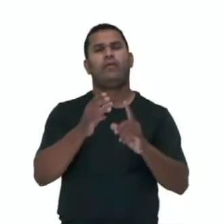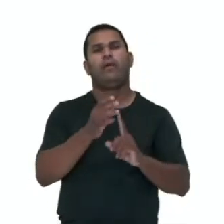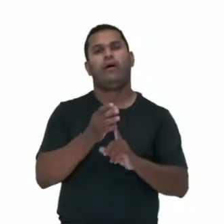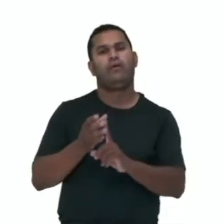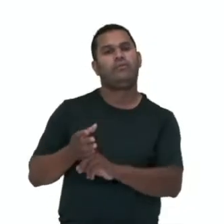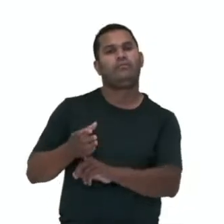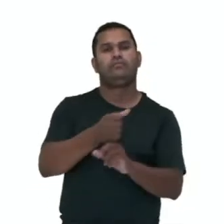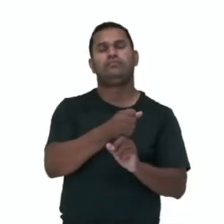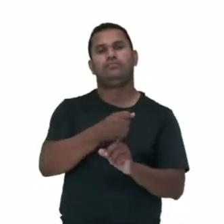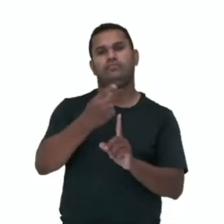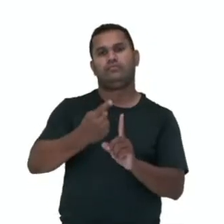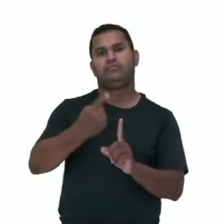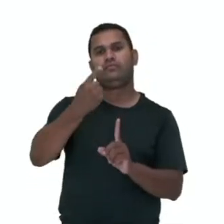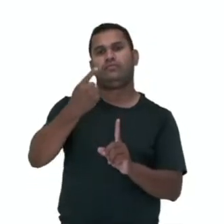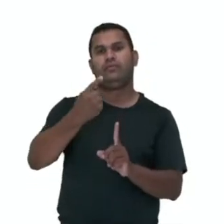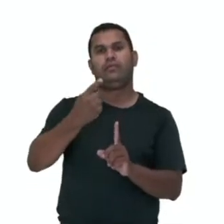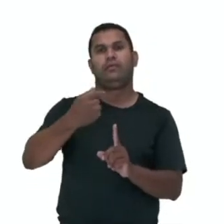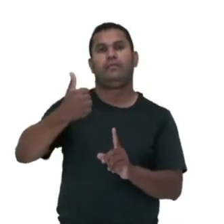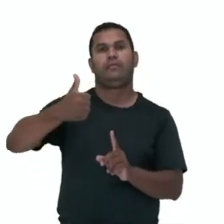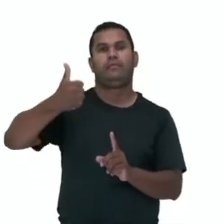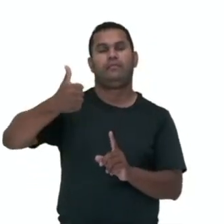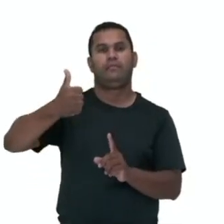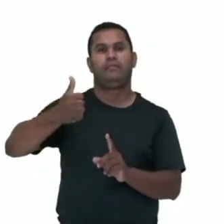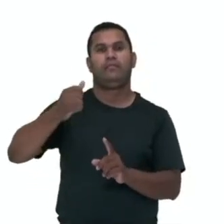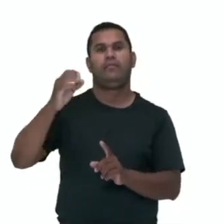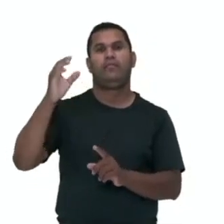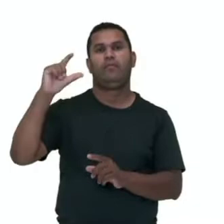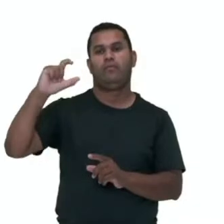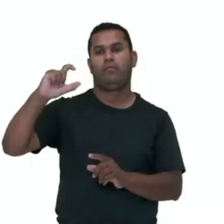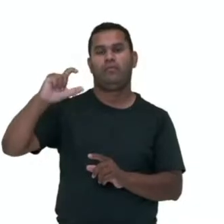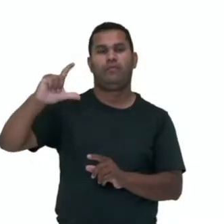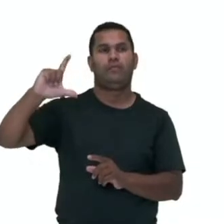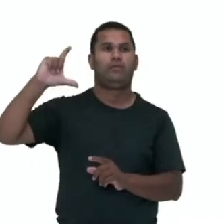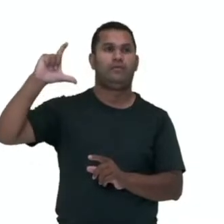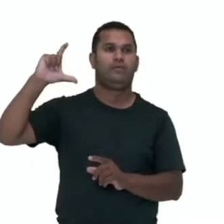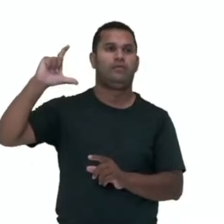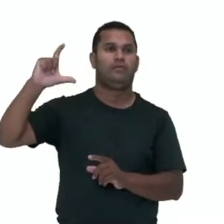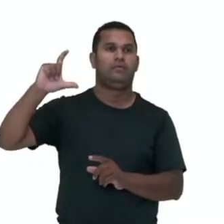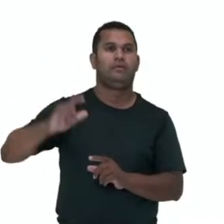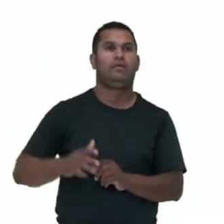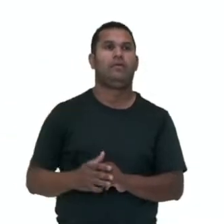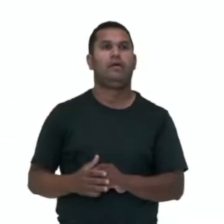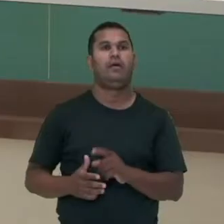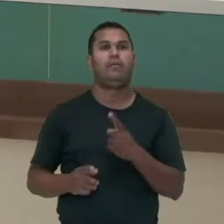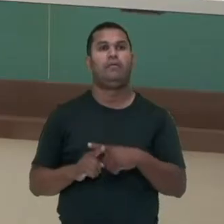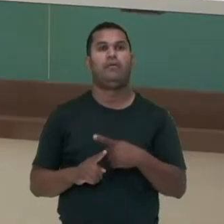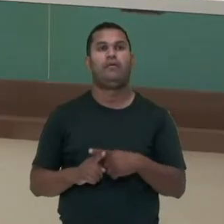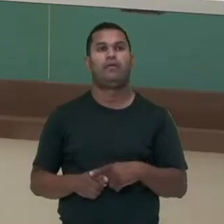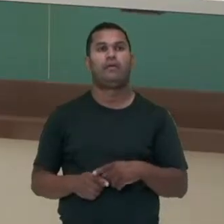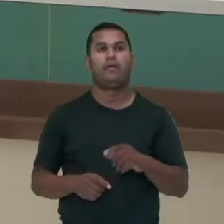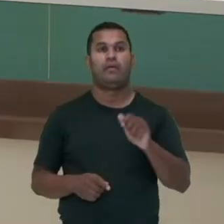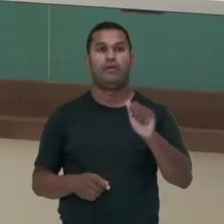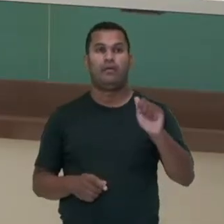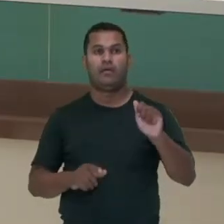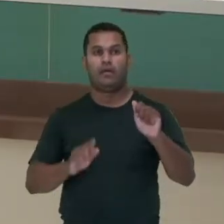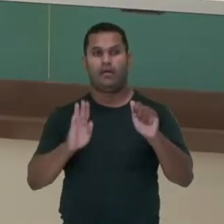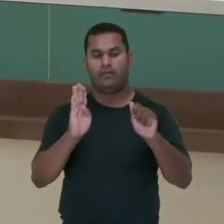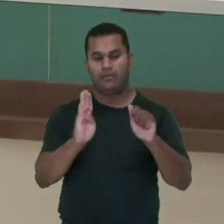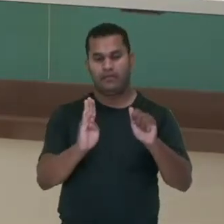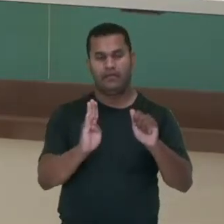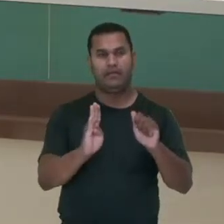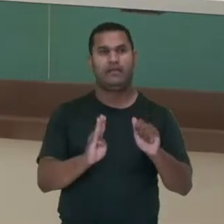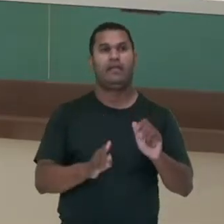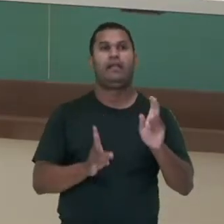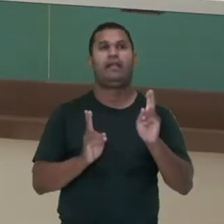em homozigose, as características são expressas. Já o bezinho é expresso porque o Bzão domina o bezinho. Então vamos